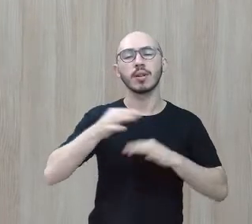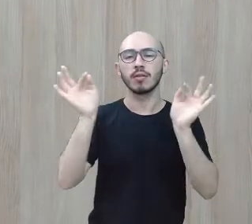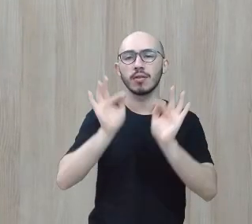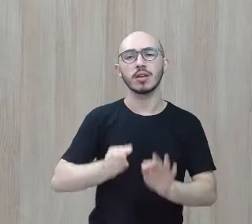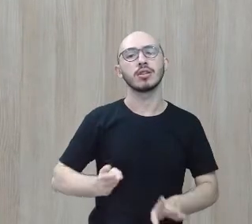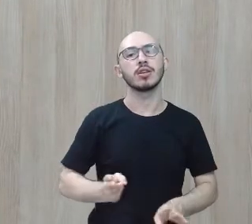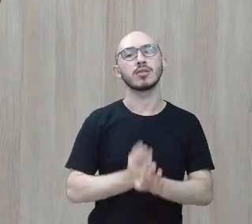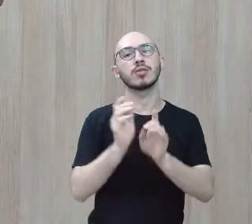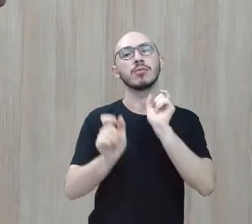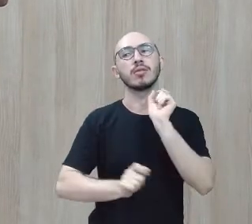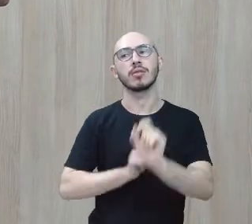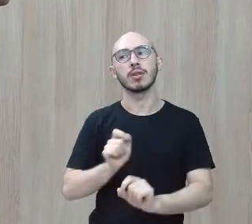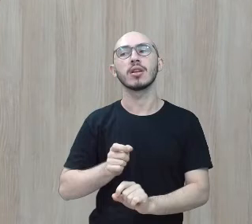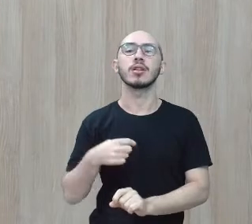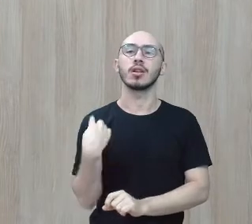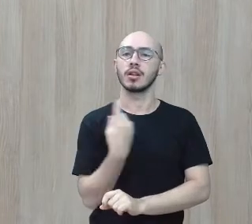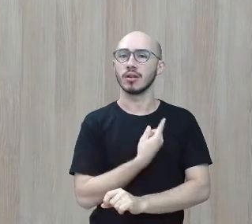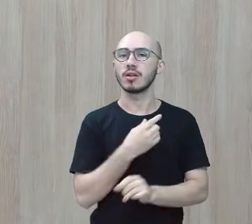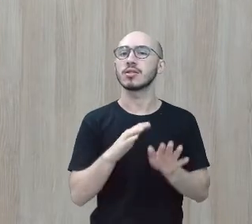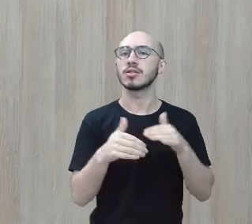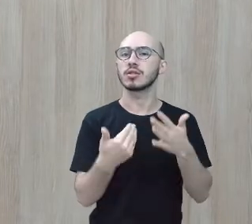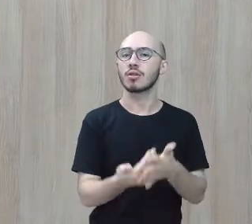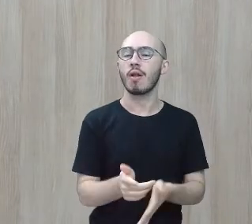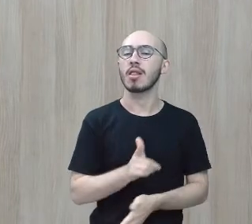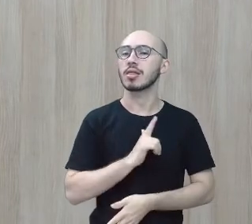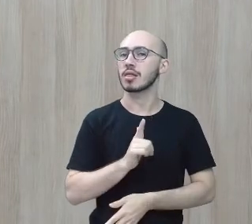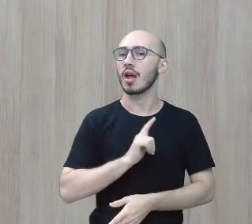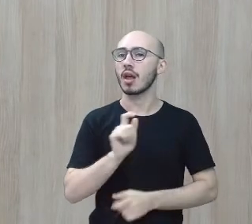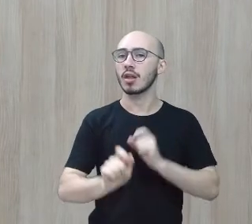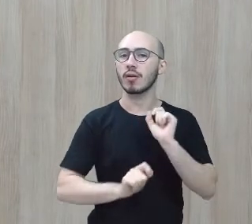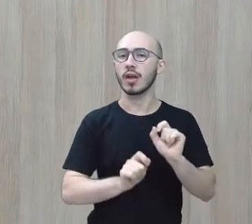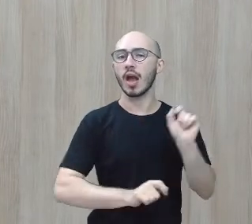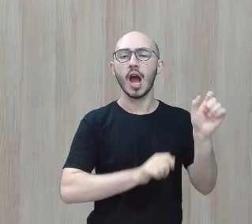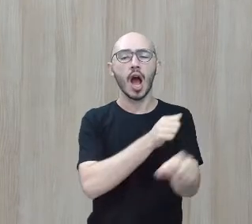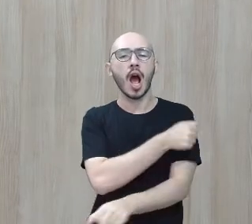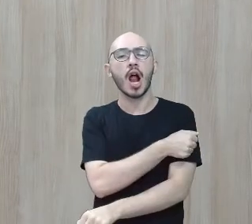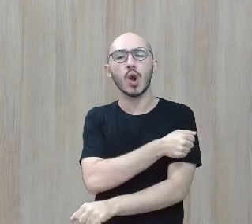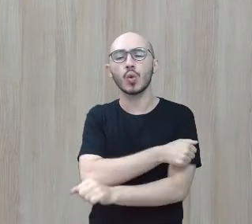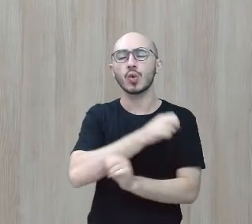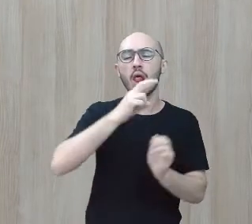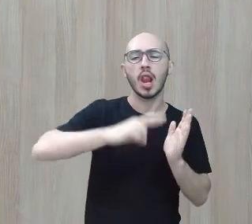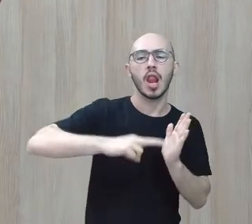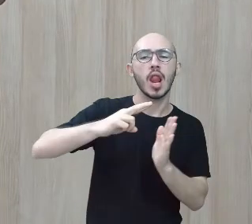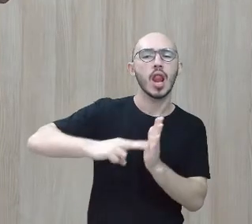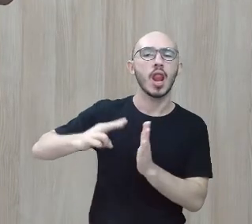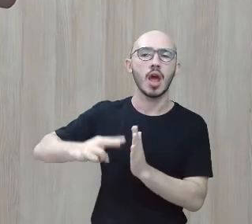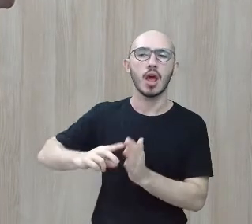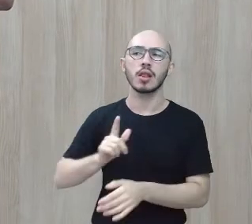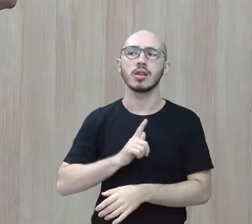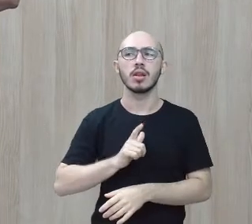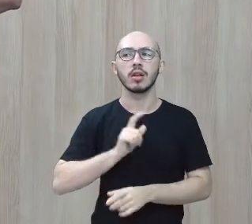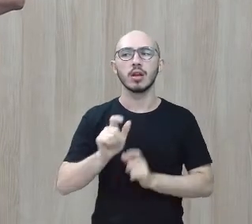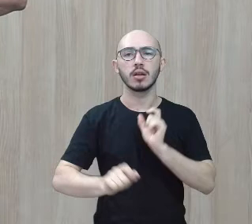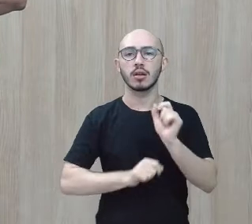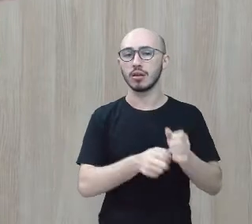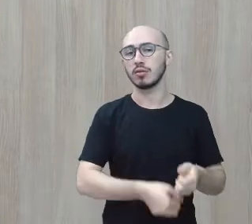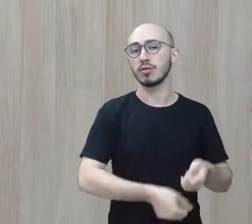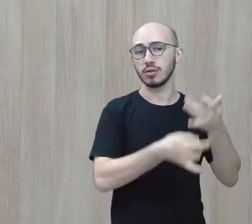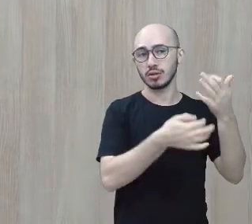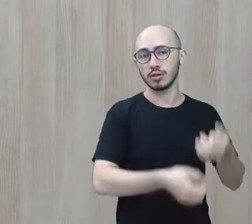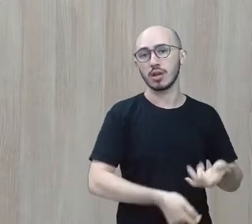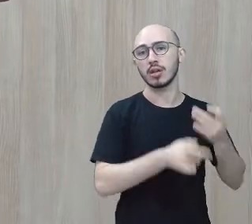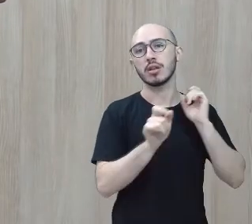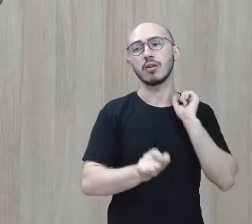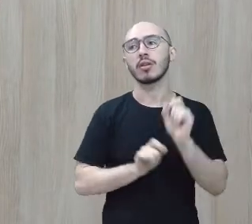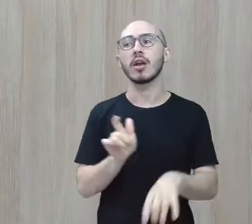descubro que na nossa rede tem muitos leitores, alunos leitores. Tem alunos que colocaram no nosso chat que